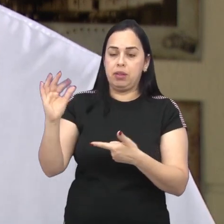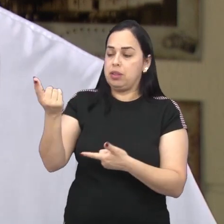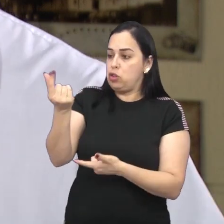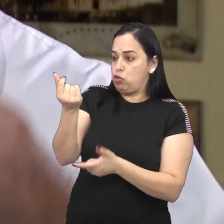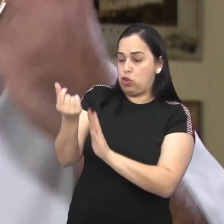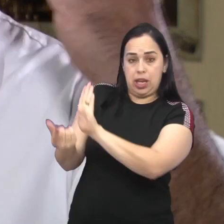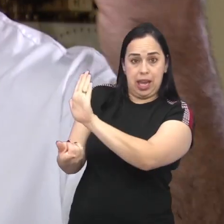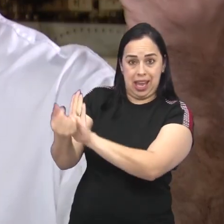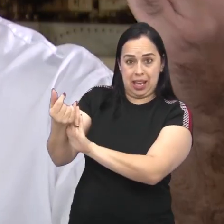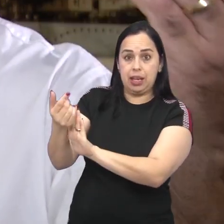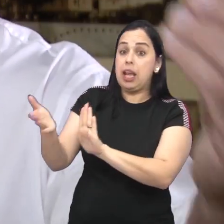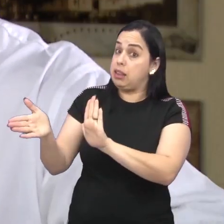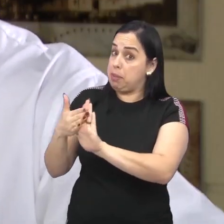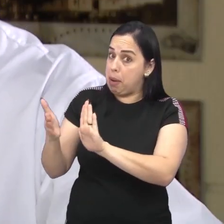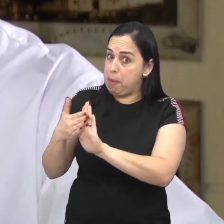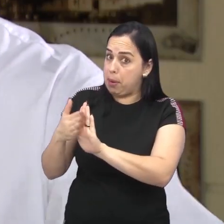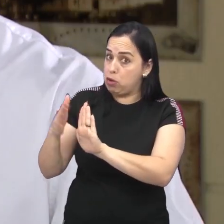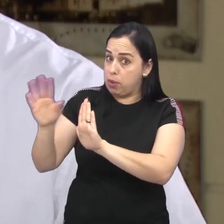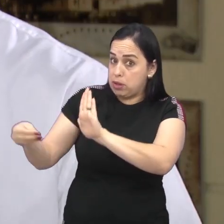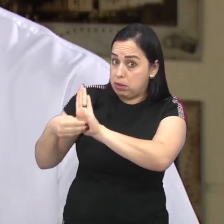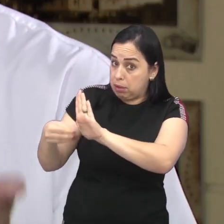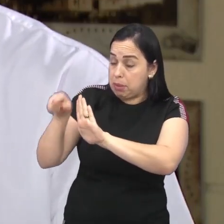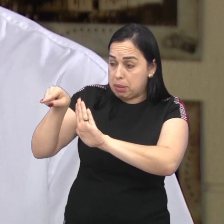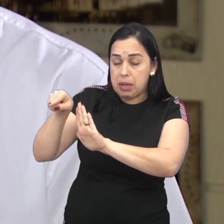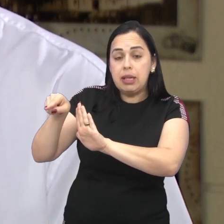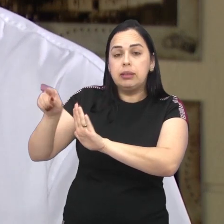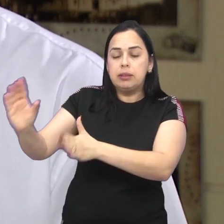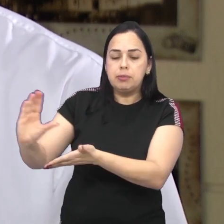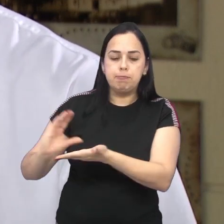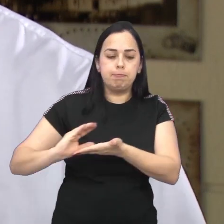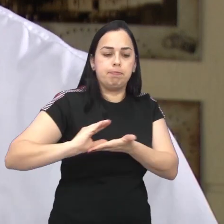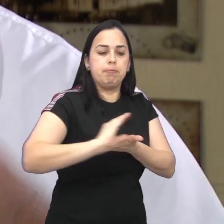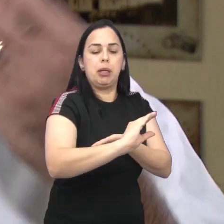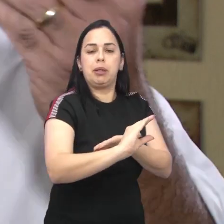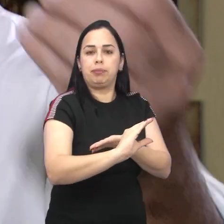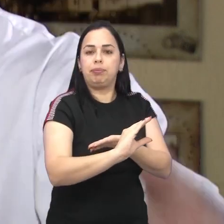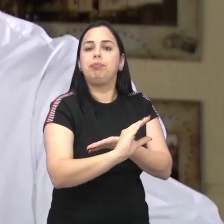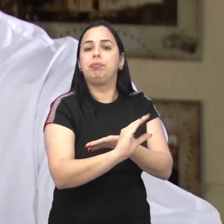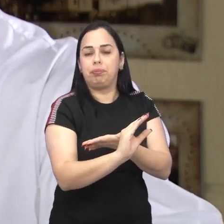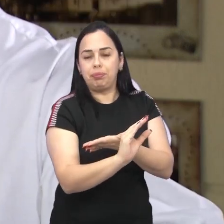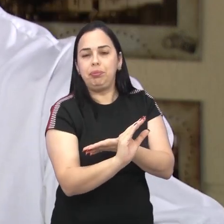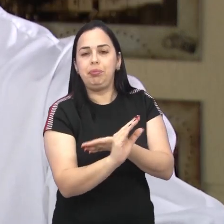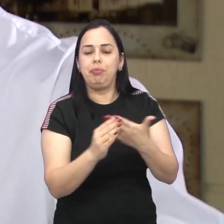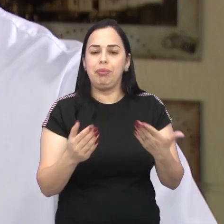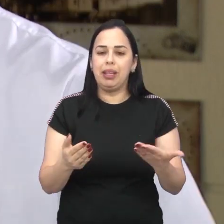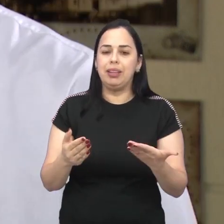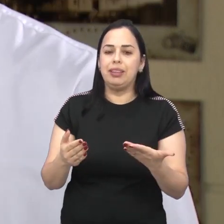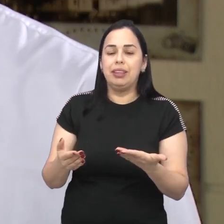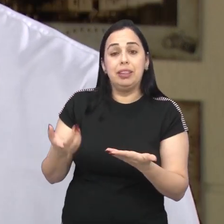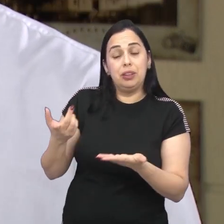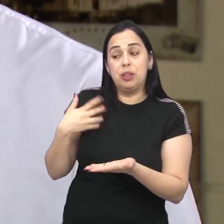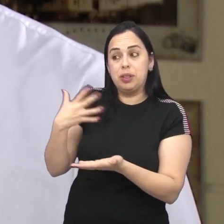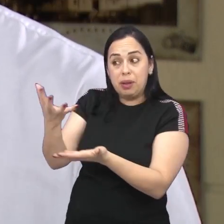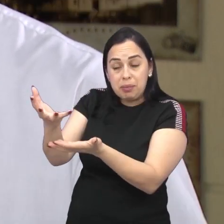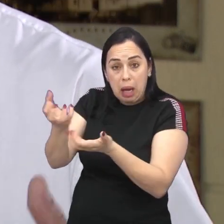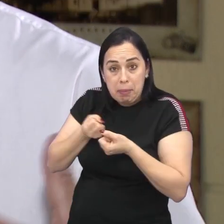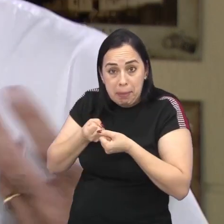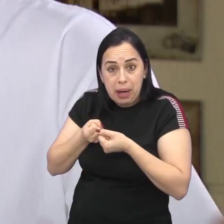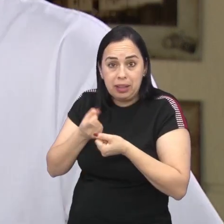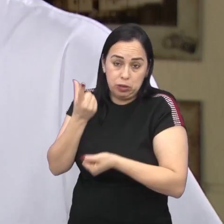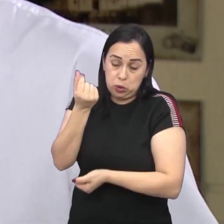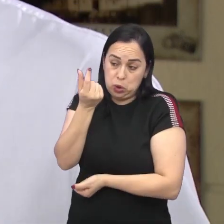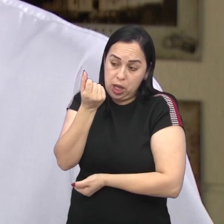que destinem a orçamento deles, que eles têm a proposta dessa distinção, trazem para a cidade. A